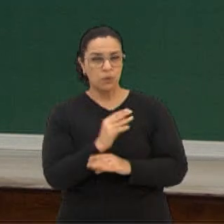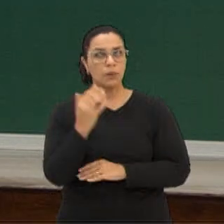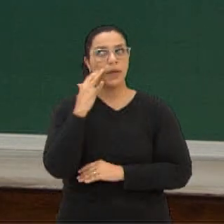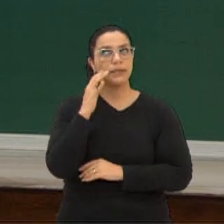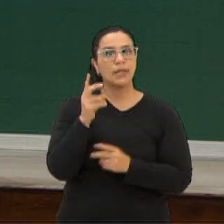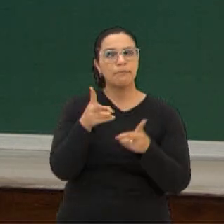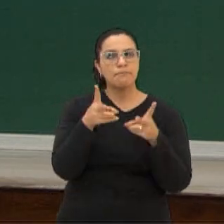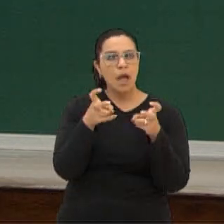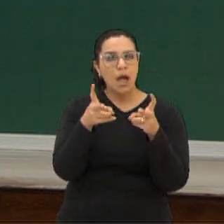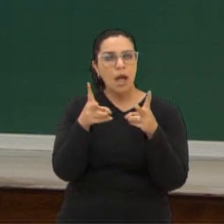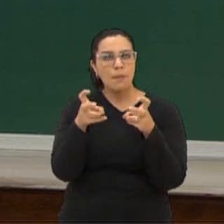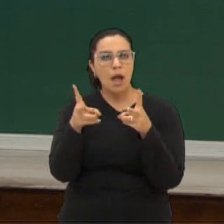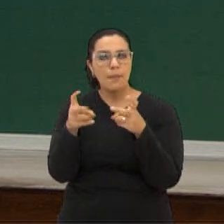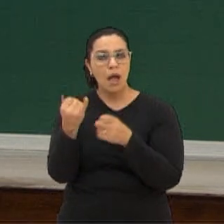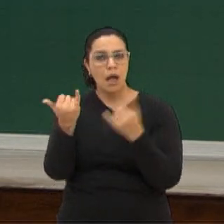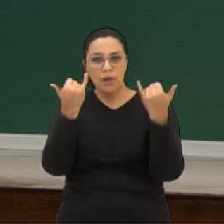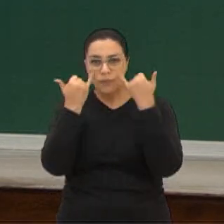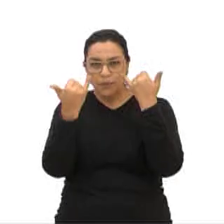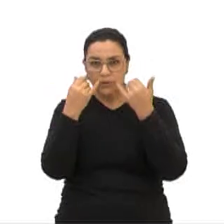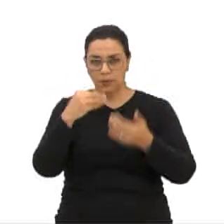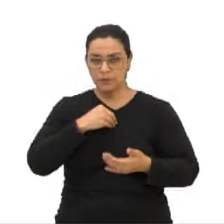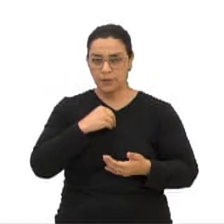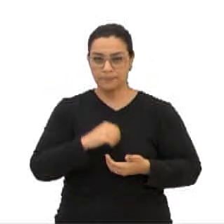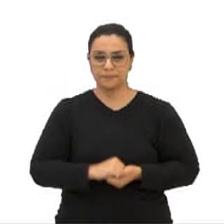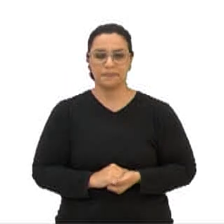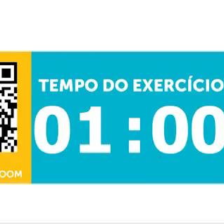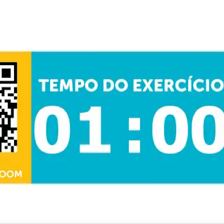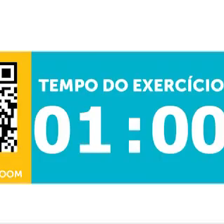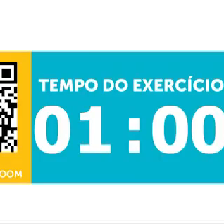a coletar as informações nele contidas.